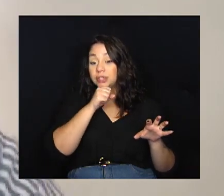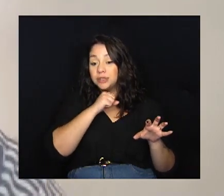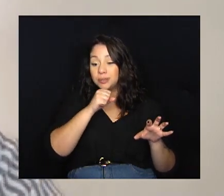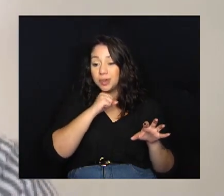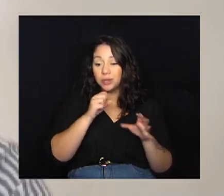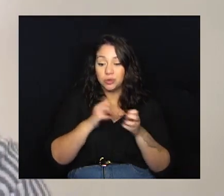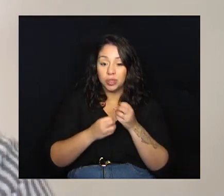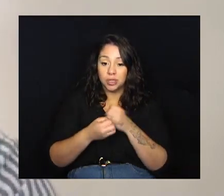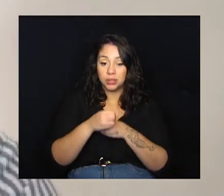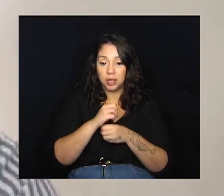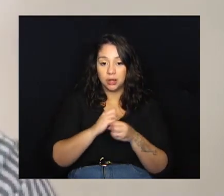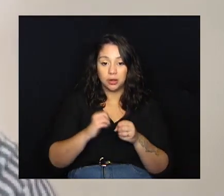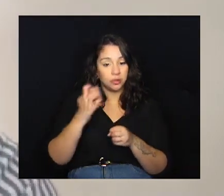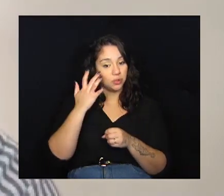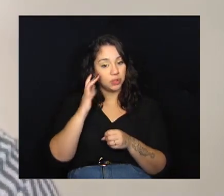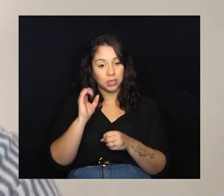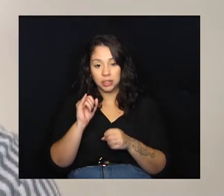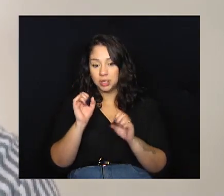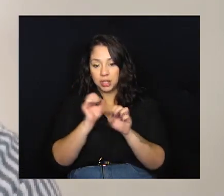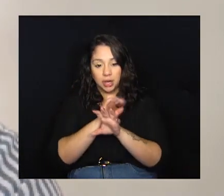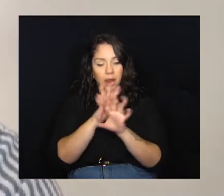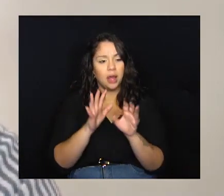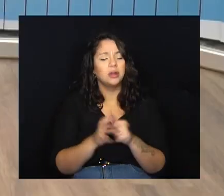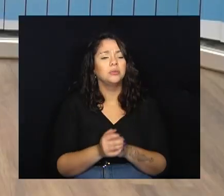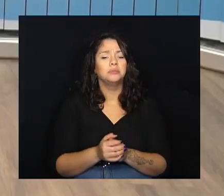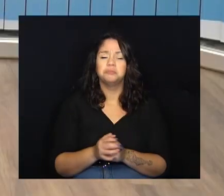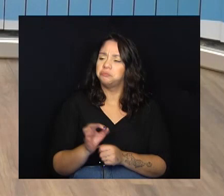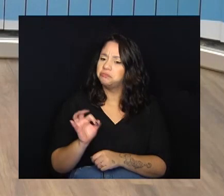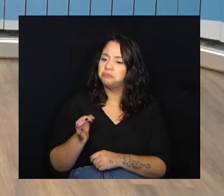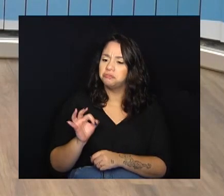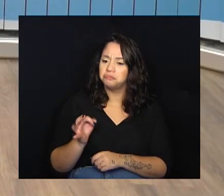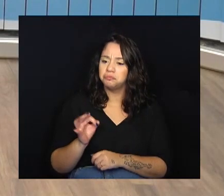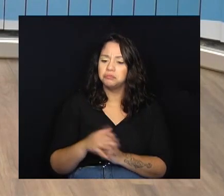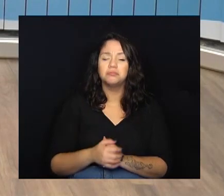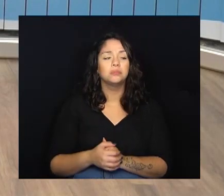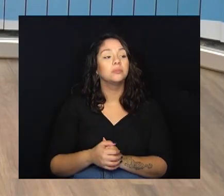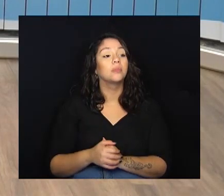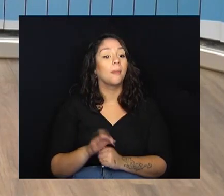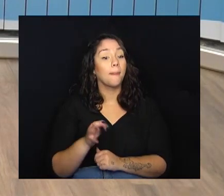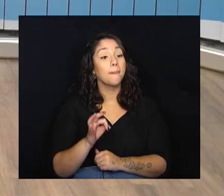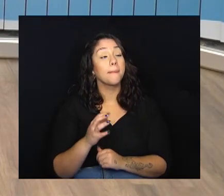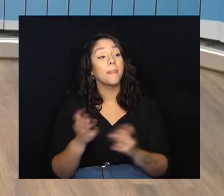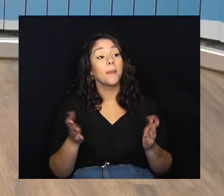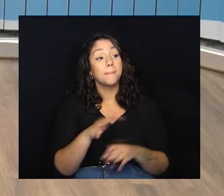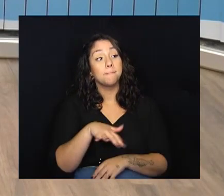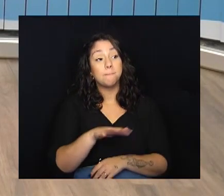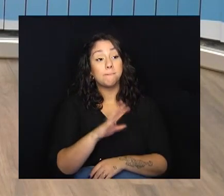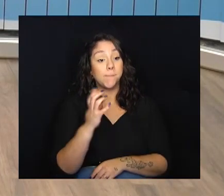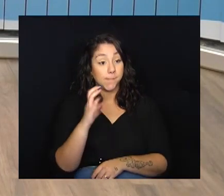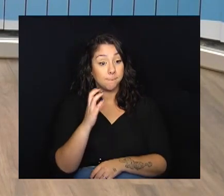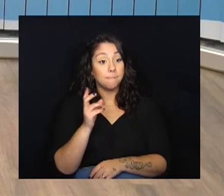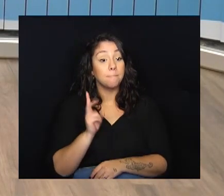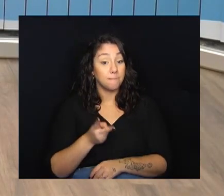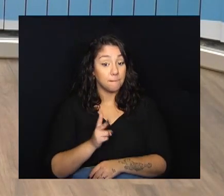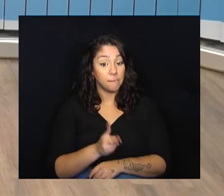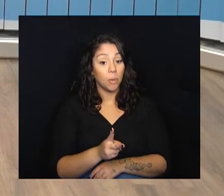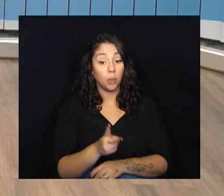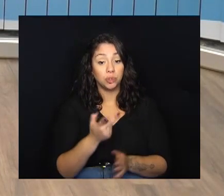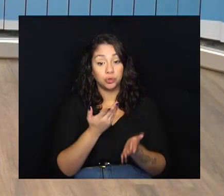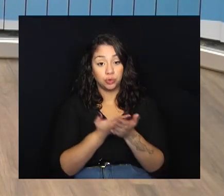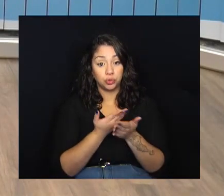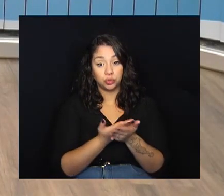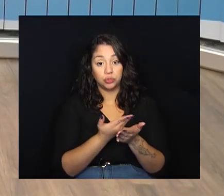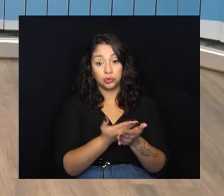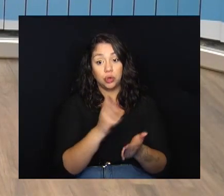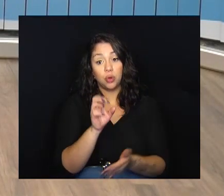não sei se deu para ficar claro é a ciência ela continua estudando